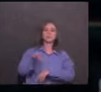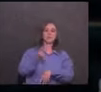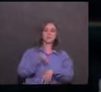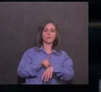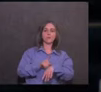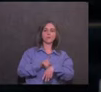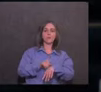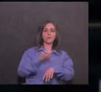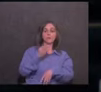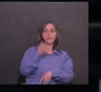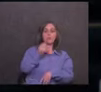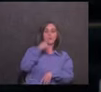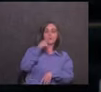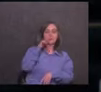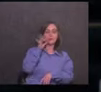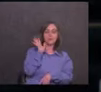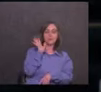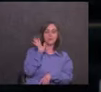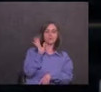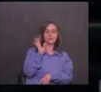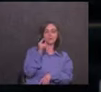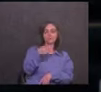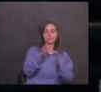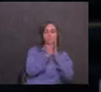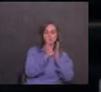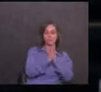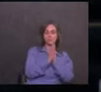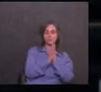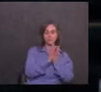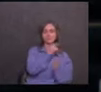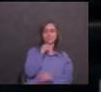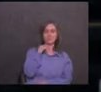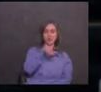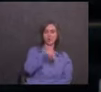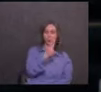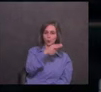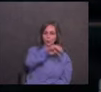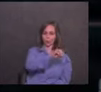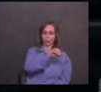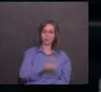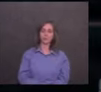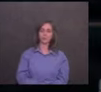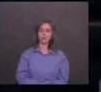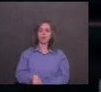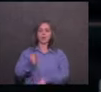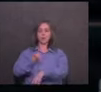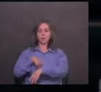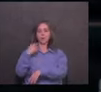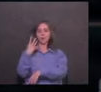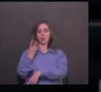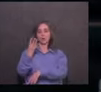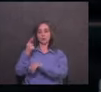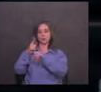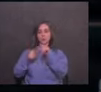presidida pelo Padre Nuno Gil. Às 4h30, missa na Basílica de Nossa Senhora do Rosário, presidida